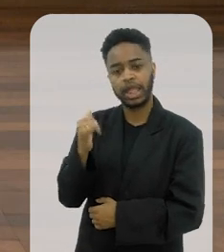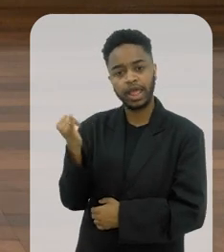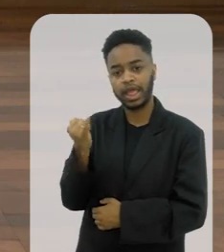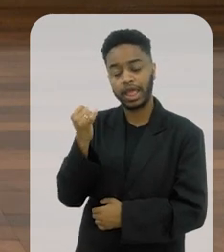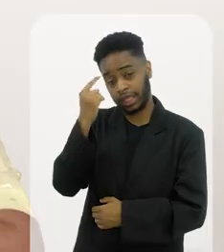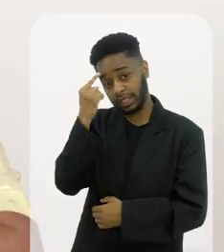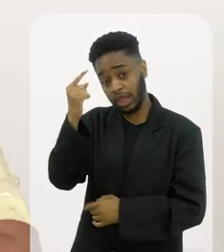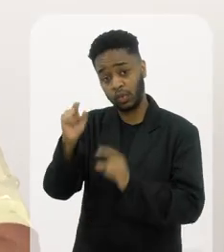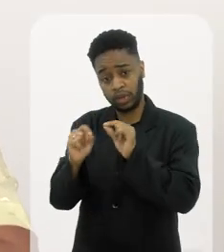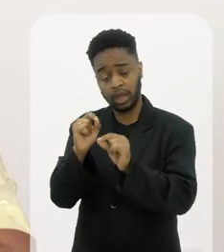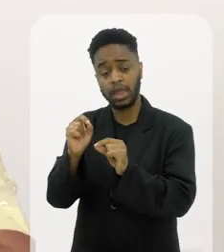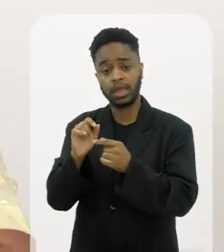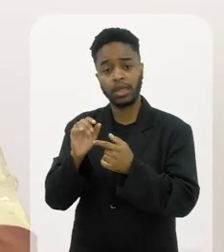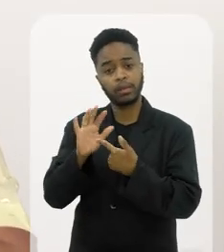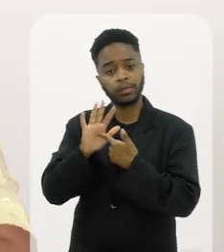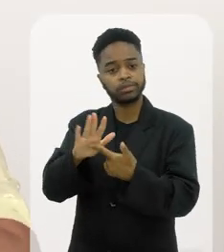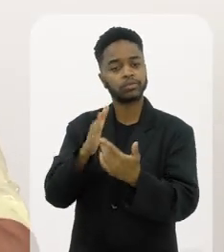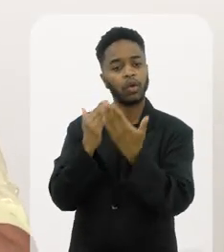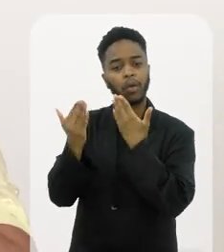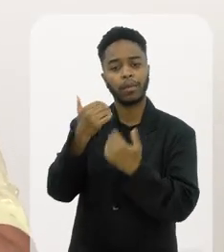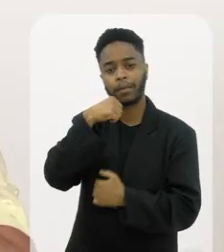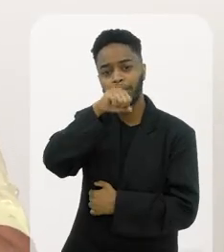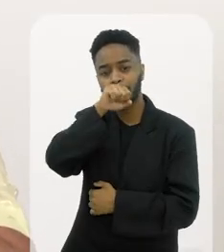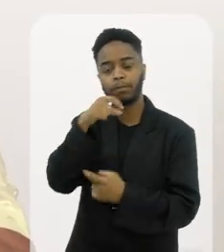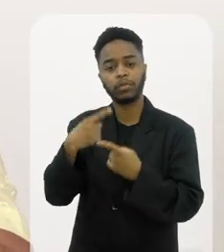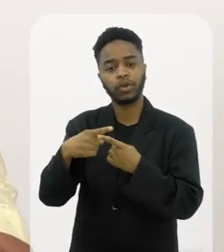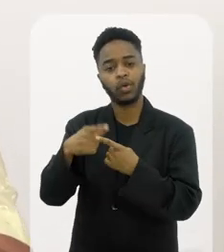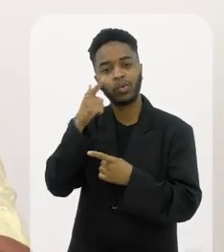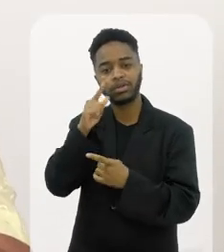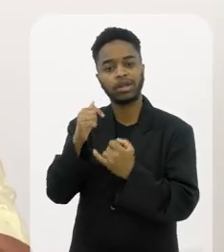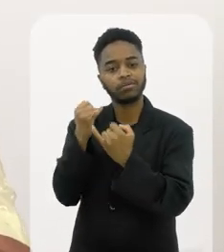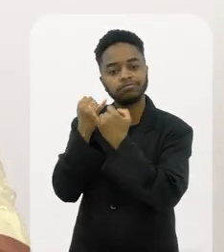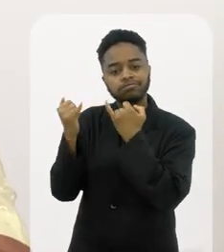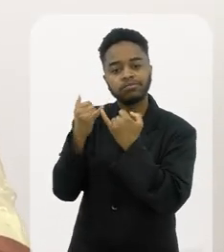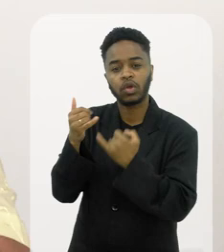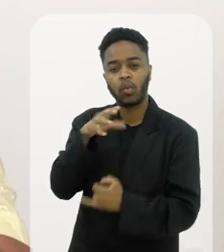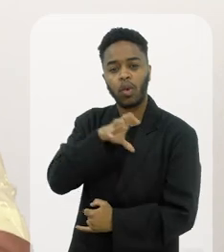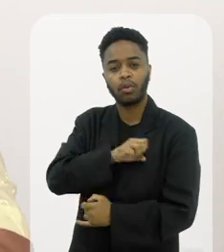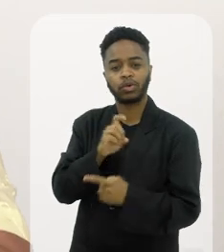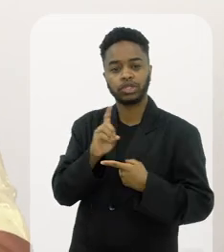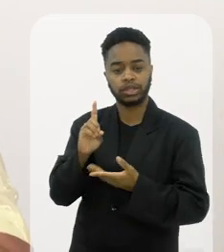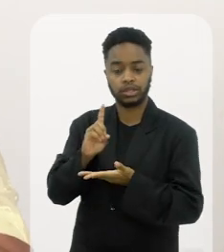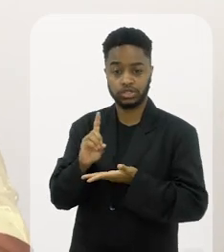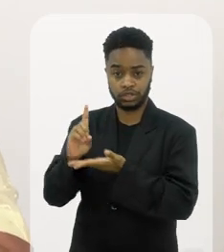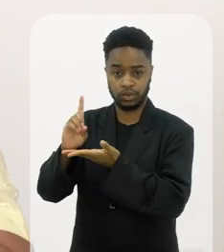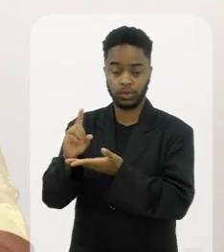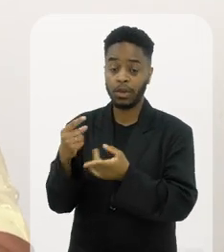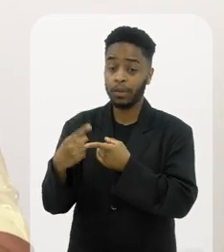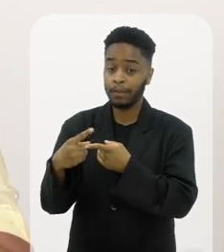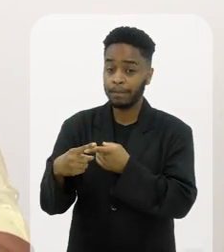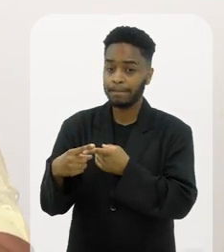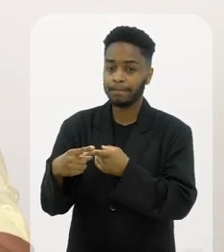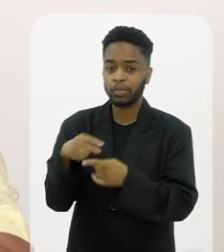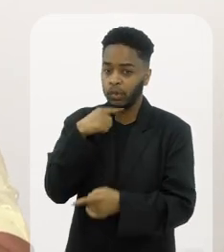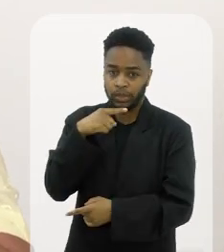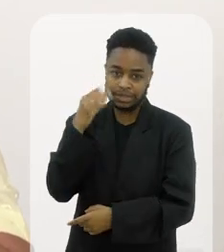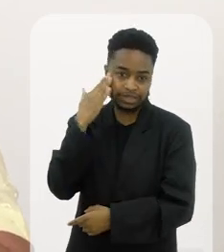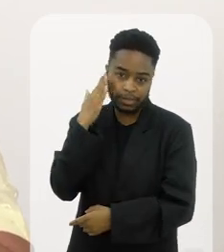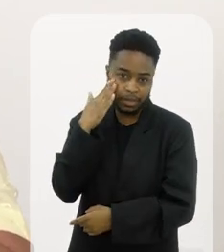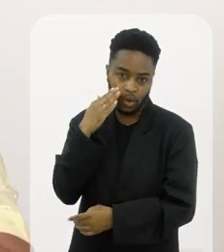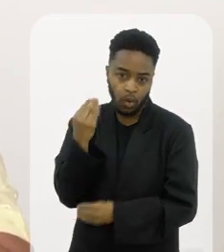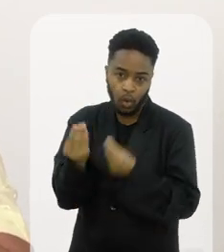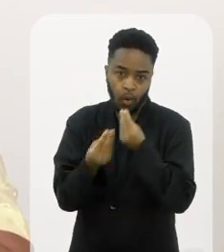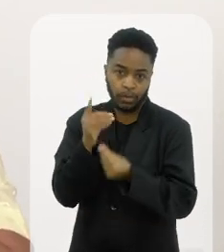é essa reverência de mãe, porque esse vai ser o amor mais próximo do amor de Deus. Dizem que o que mais perto,